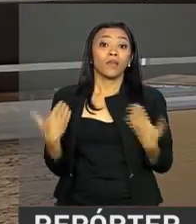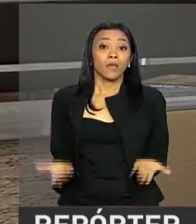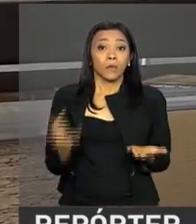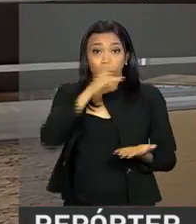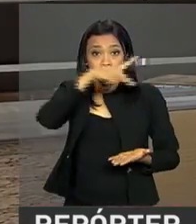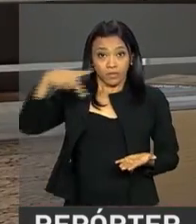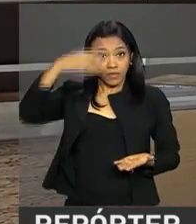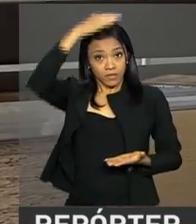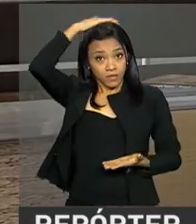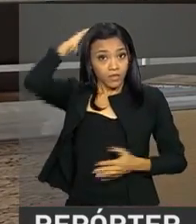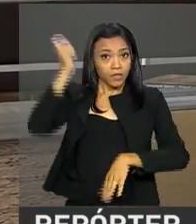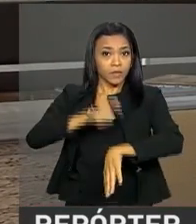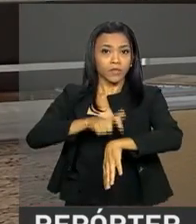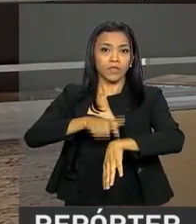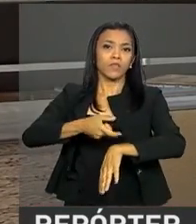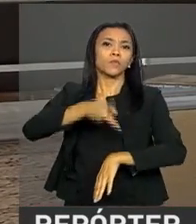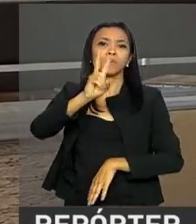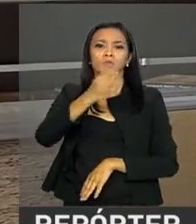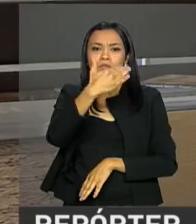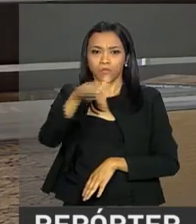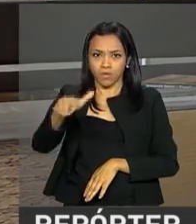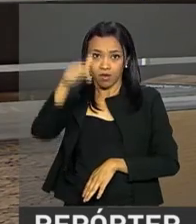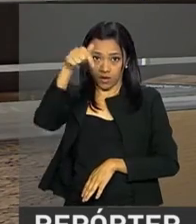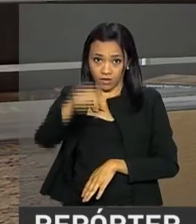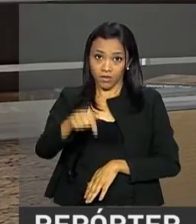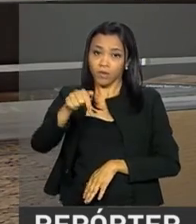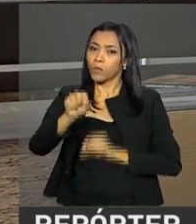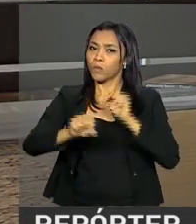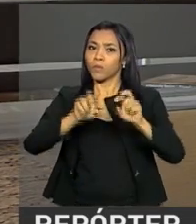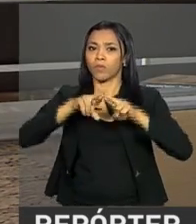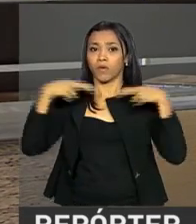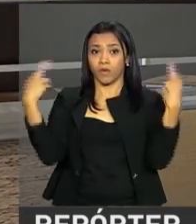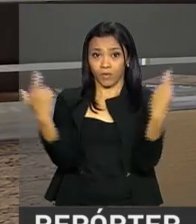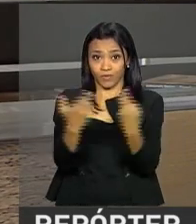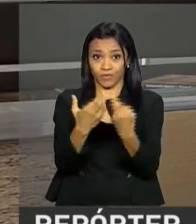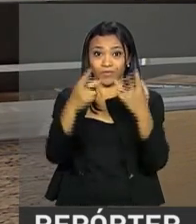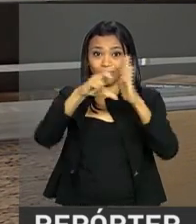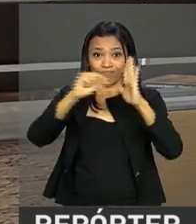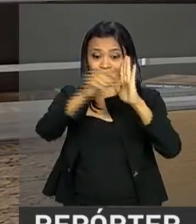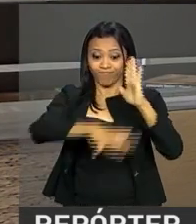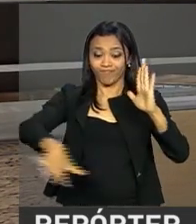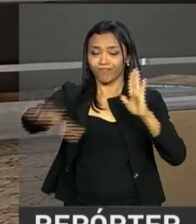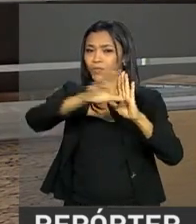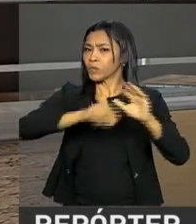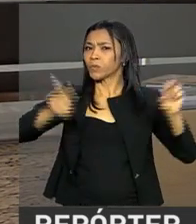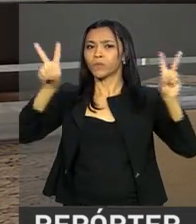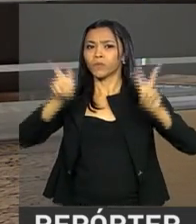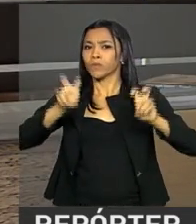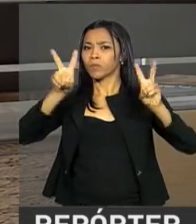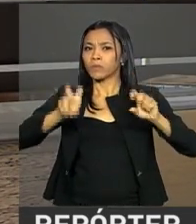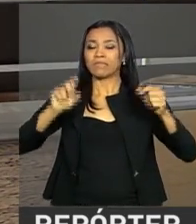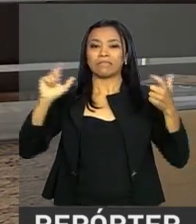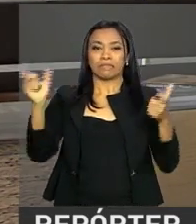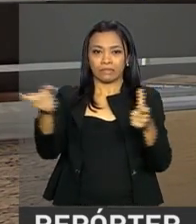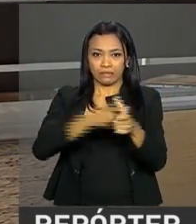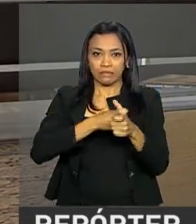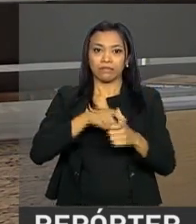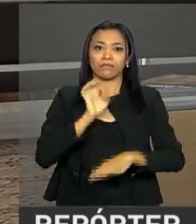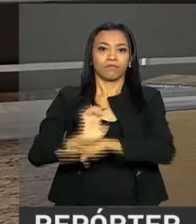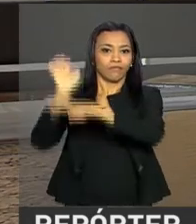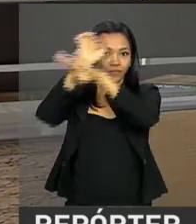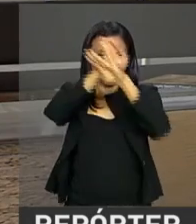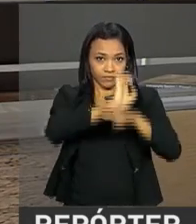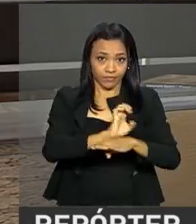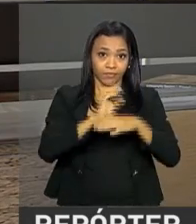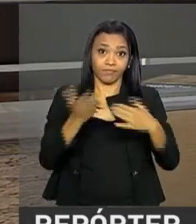tem uma reunião as duas vêm aqui no palácio do planalto com os governadores para tratar do desequilíbrio das contas nos estados da federação